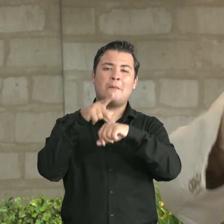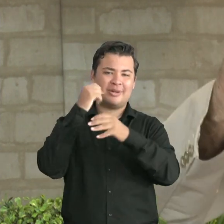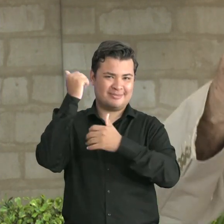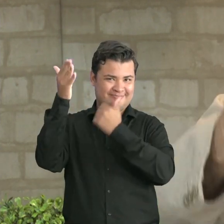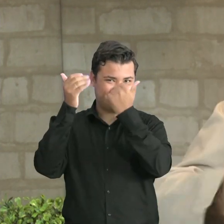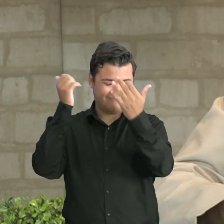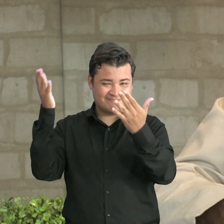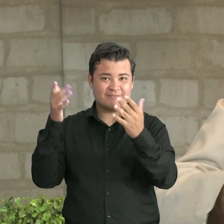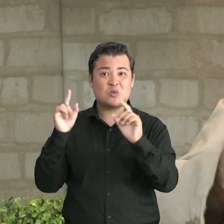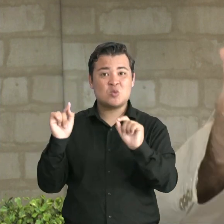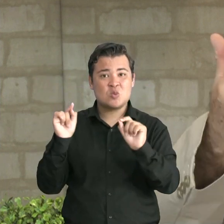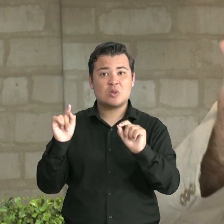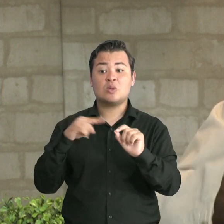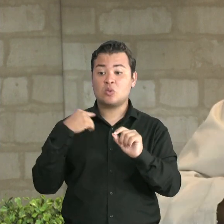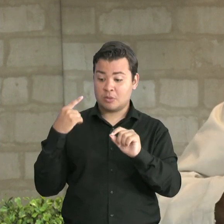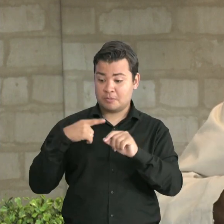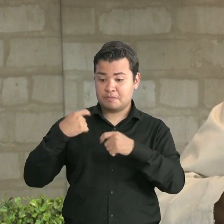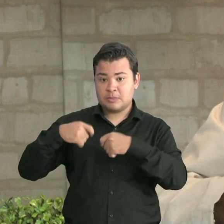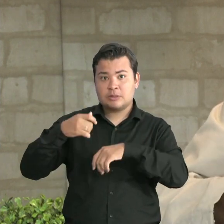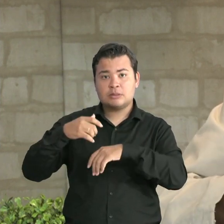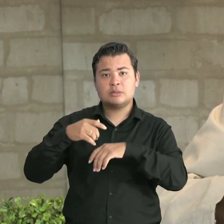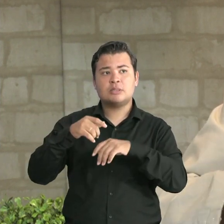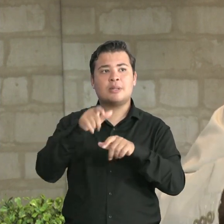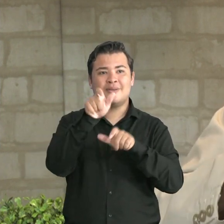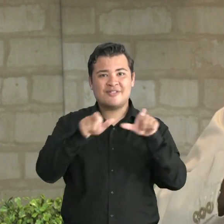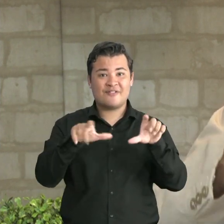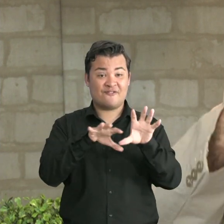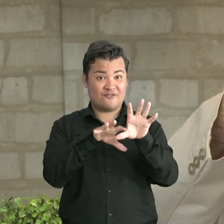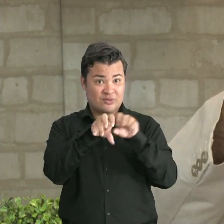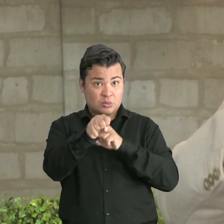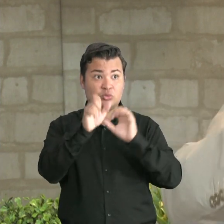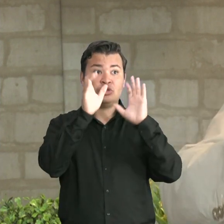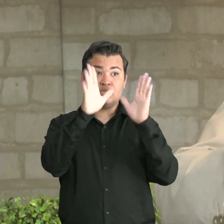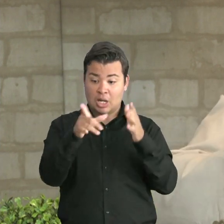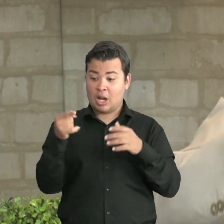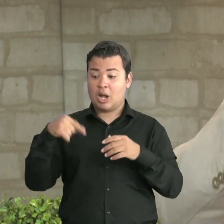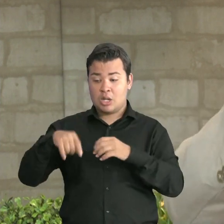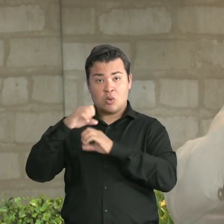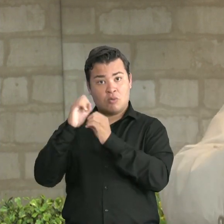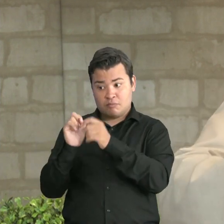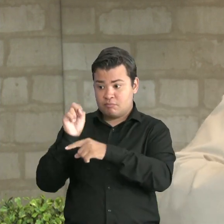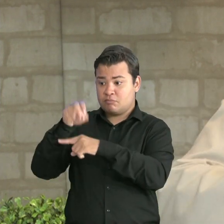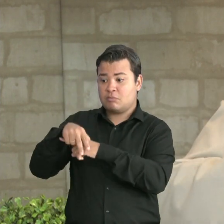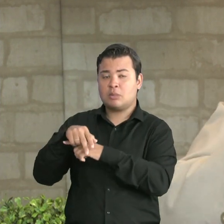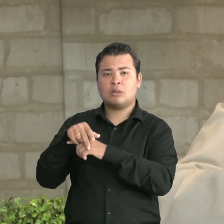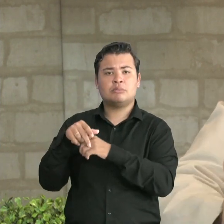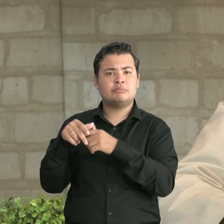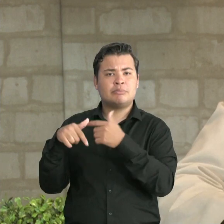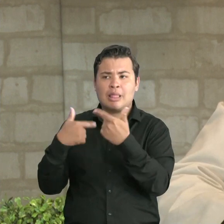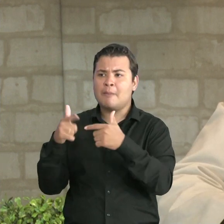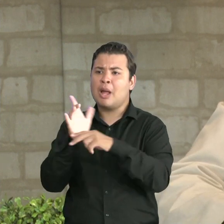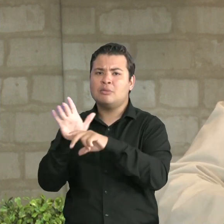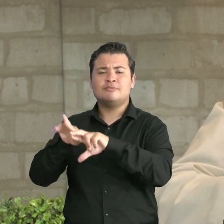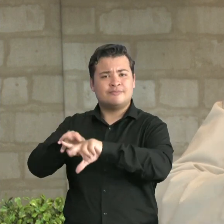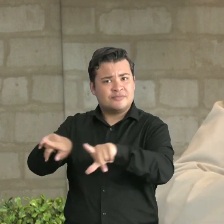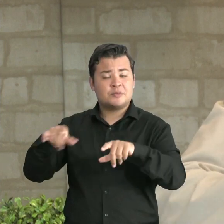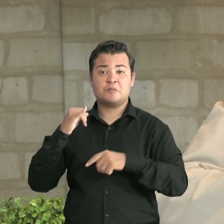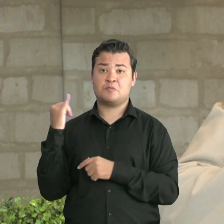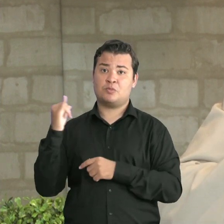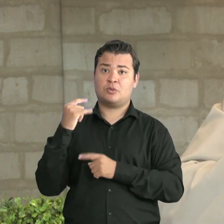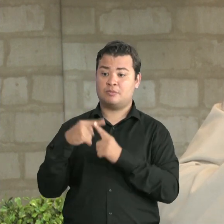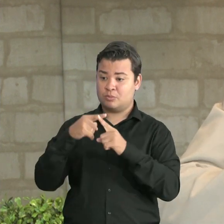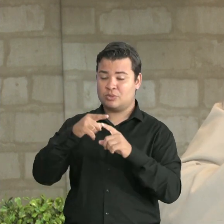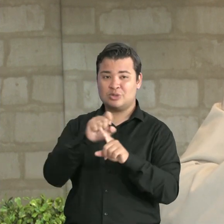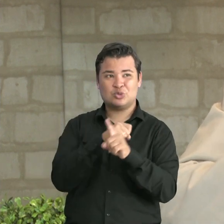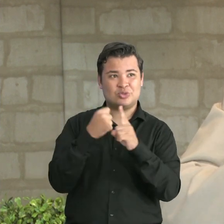ação mais presente dos egressos aqui, para que essa intensificação da participação social se amplifique.